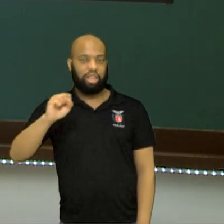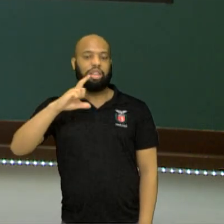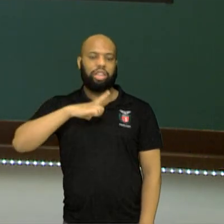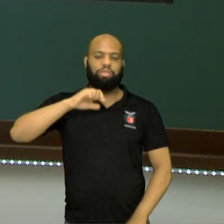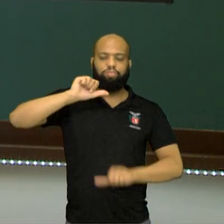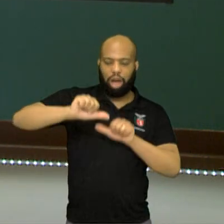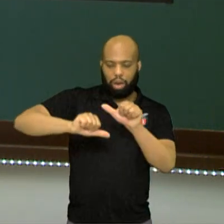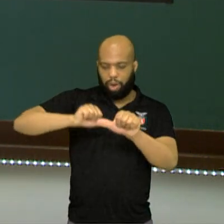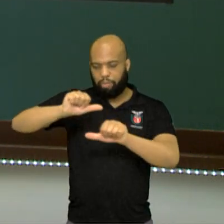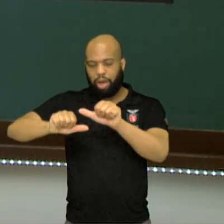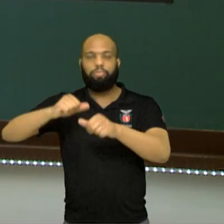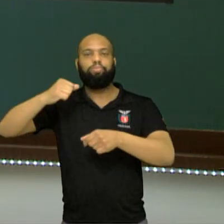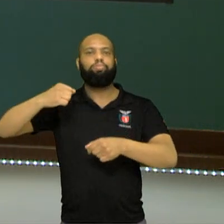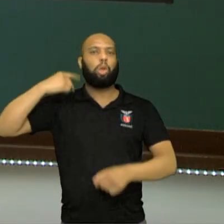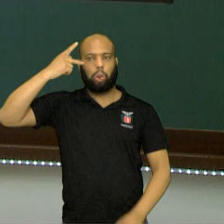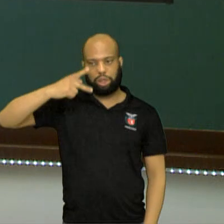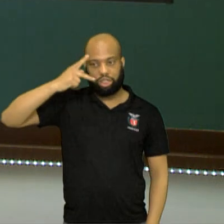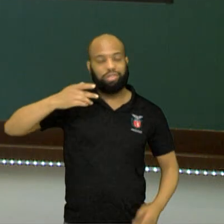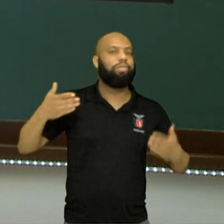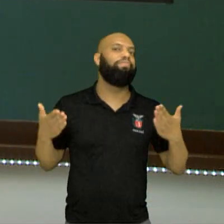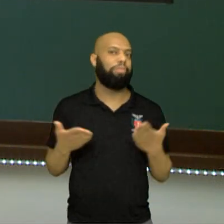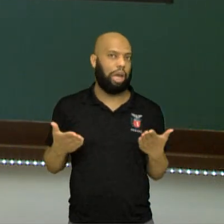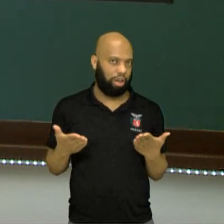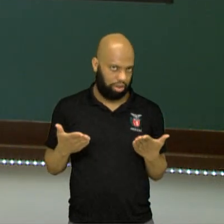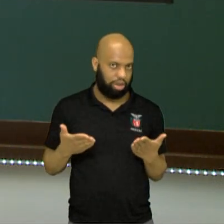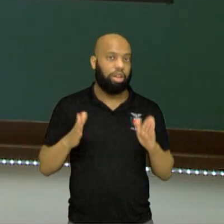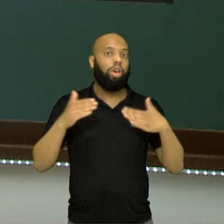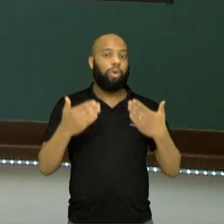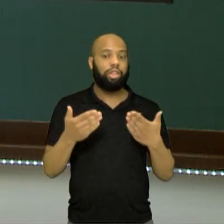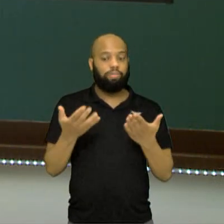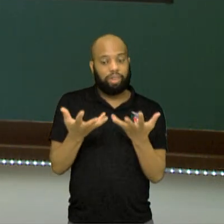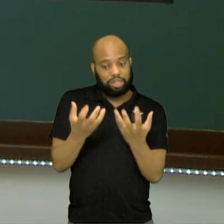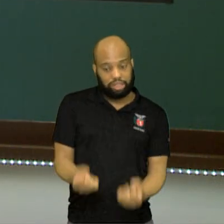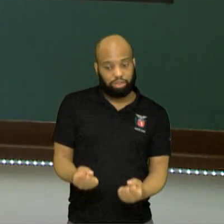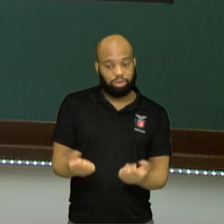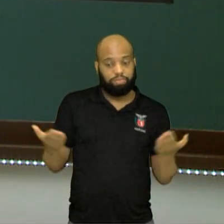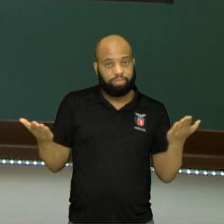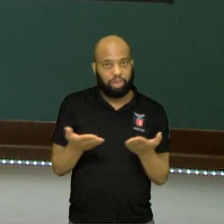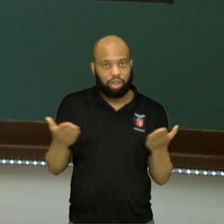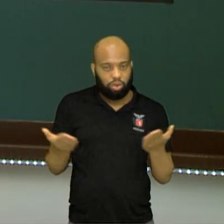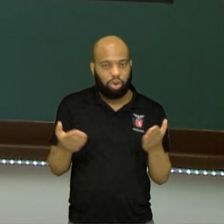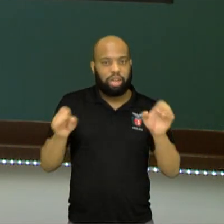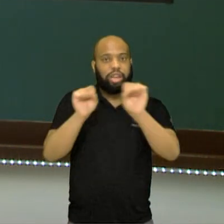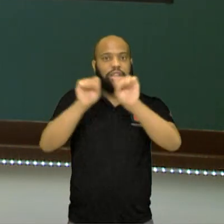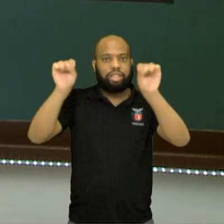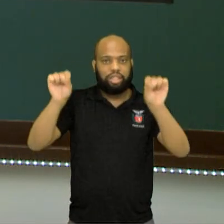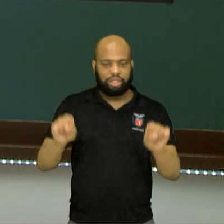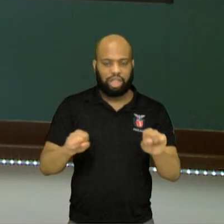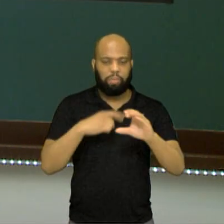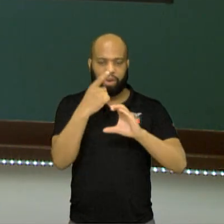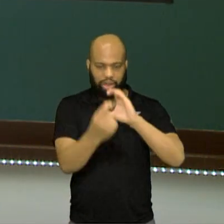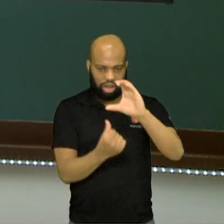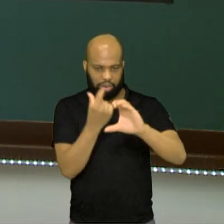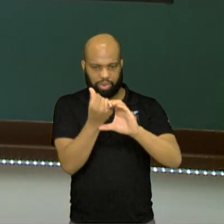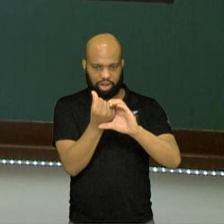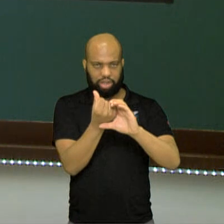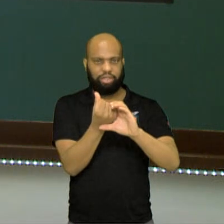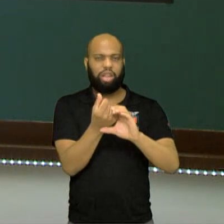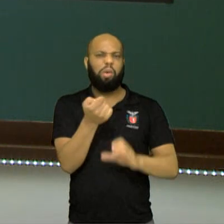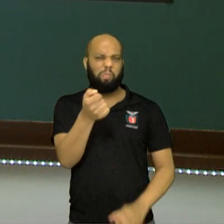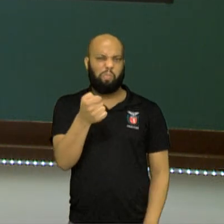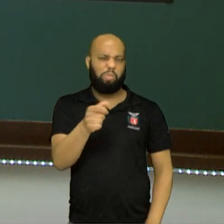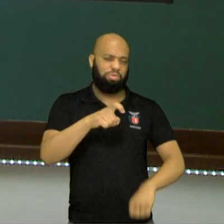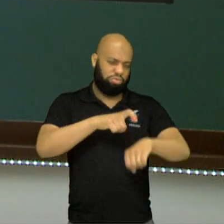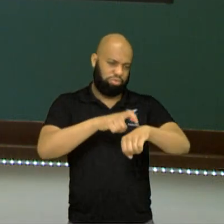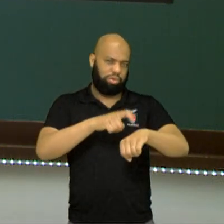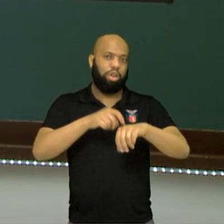uma reestruturação política muito recente, aderindo ao sistema neoliberal e capitalista há muito pouco tempo